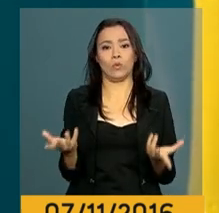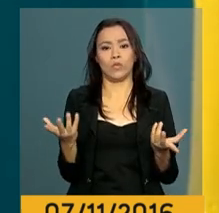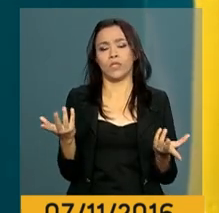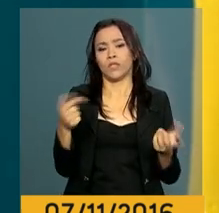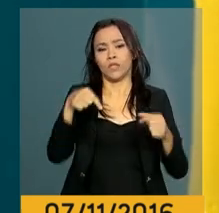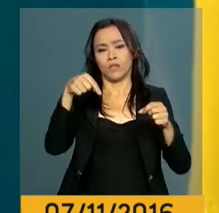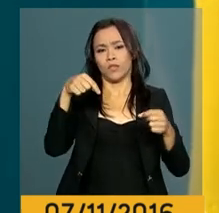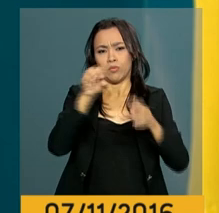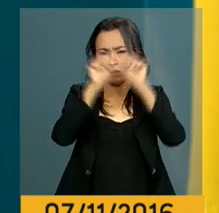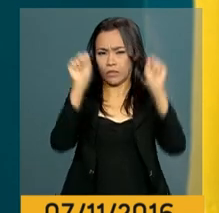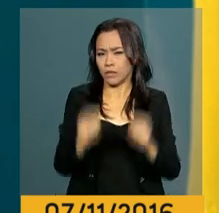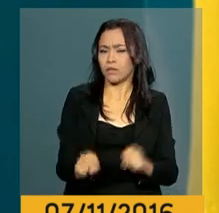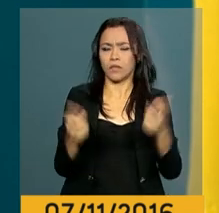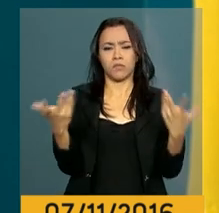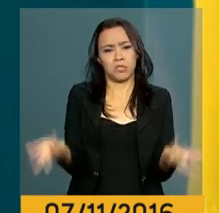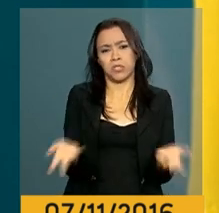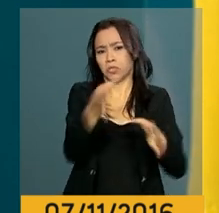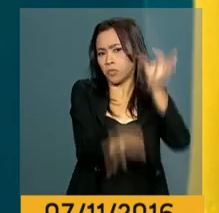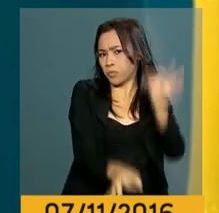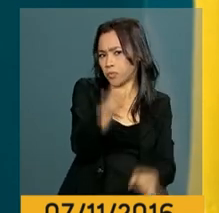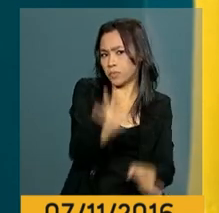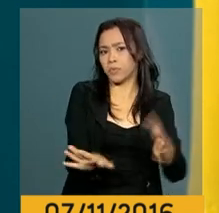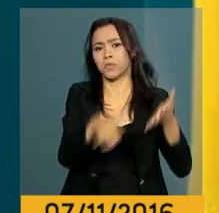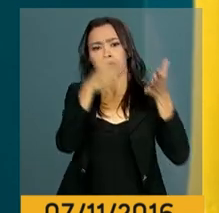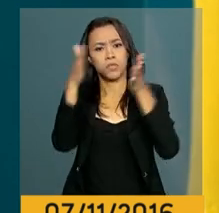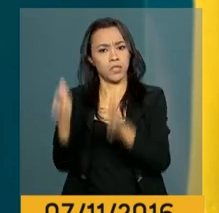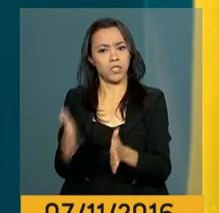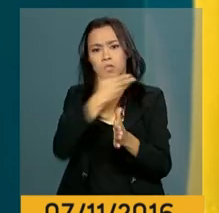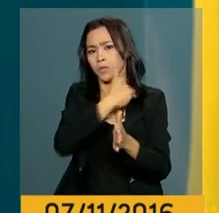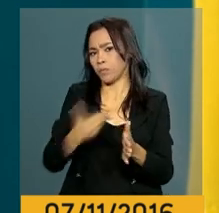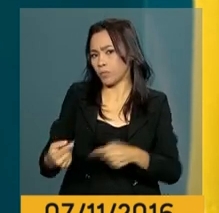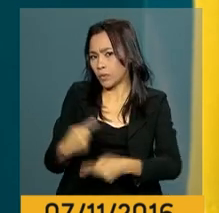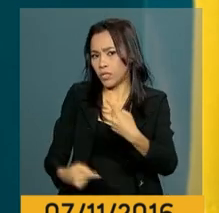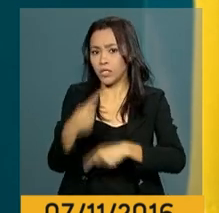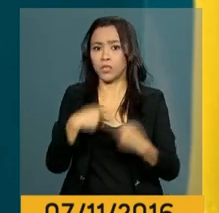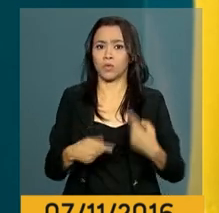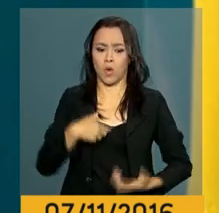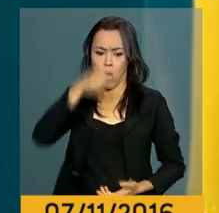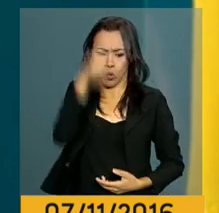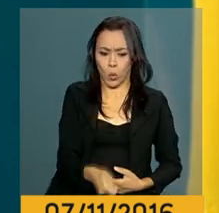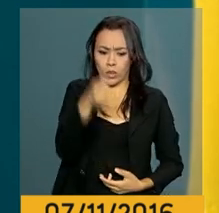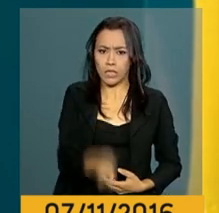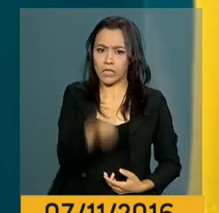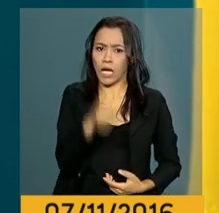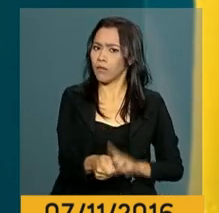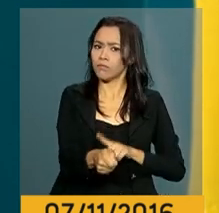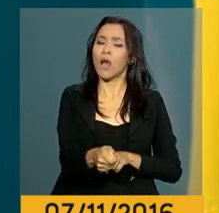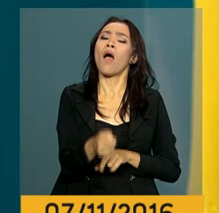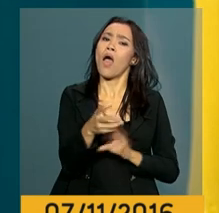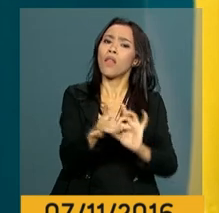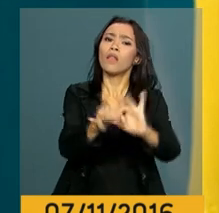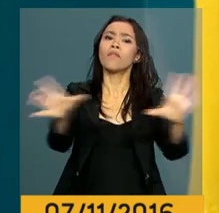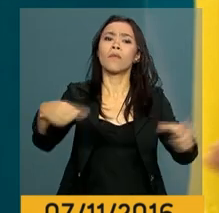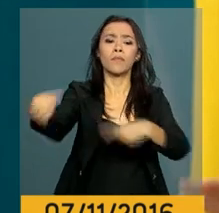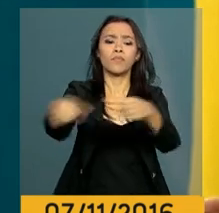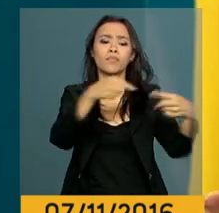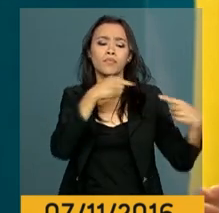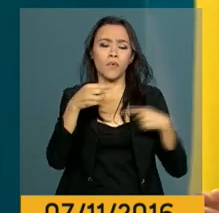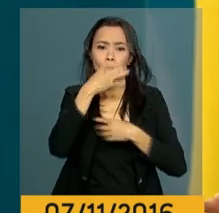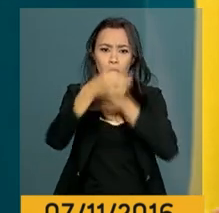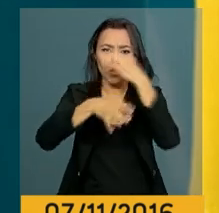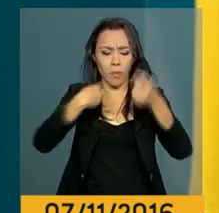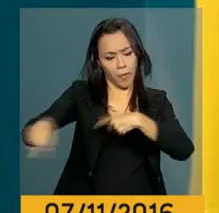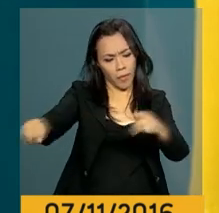jurídico e político centralizador e autoritário é exatamente permitir o debate das ideias. E o que mais tem